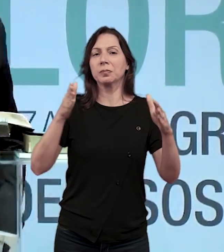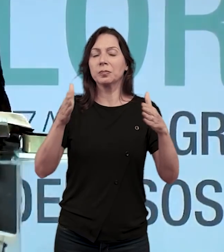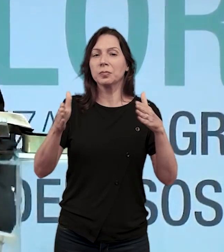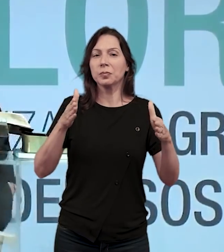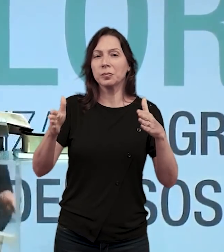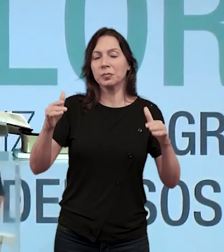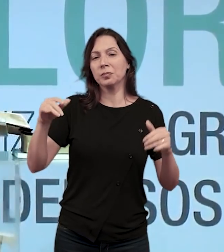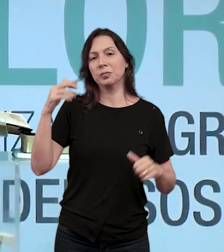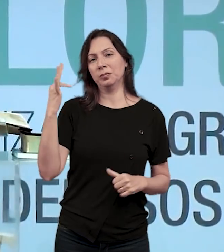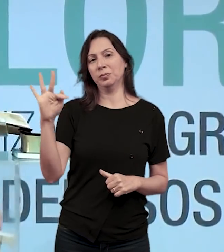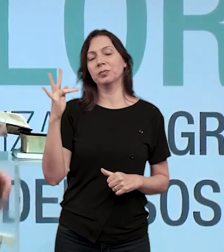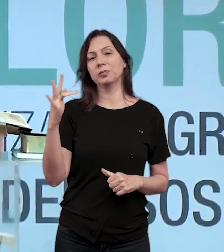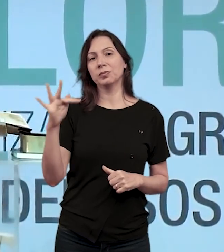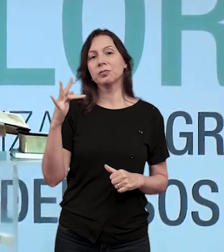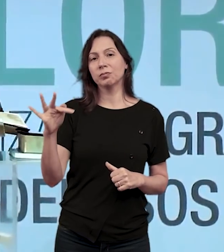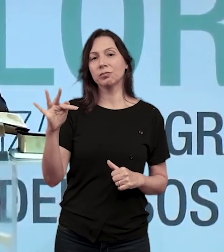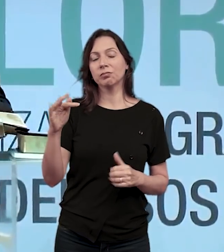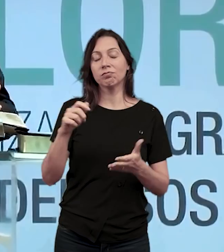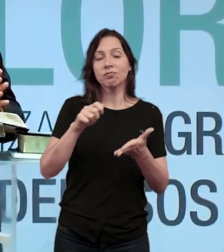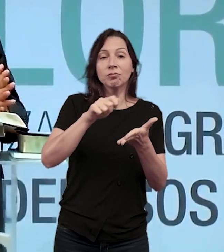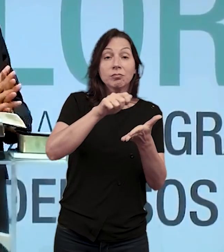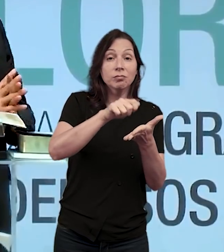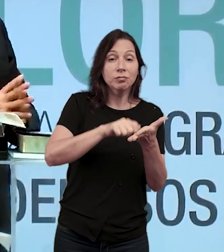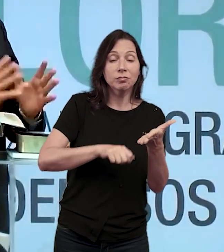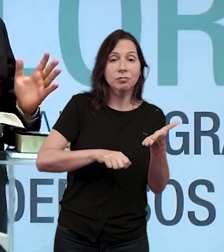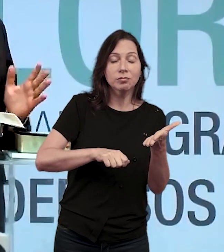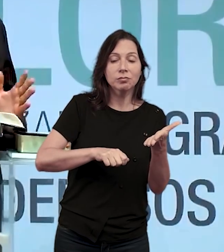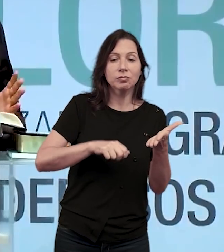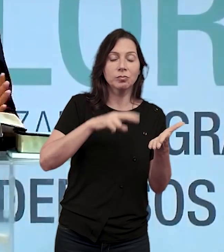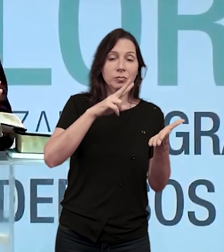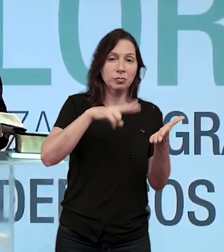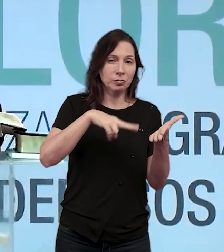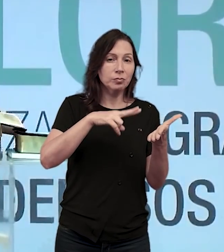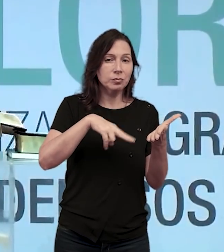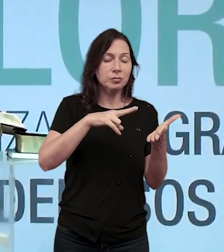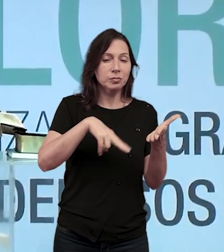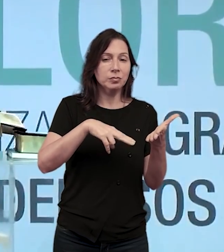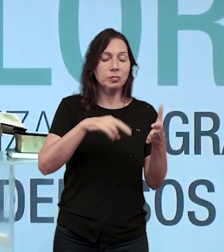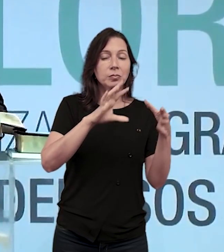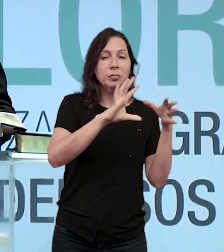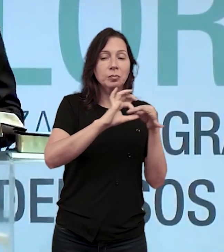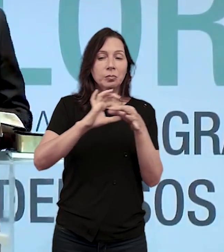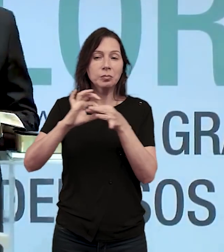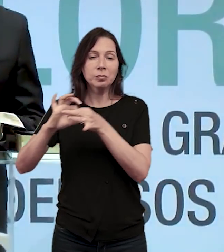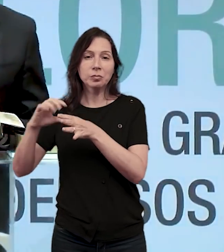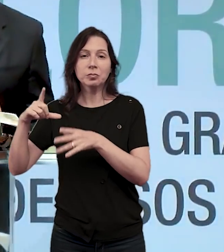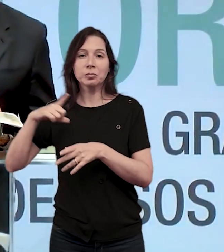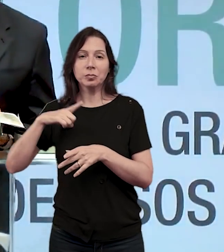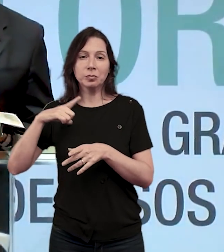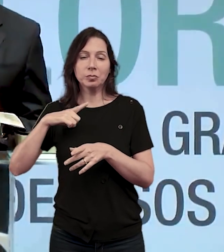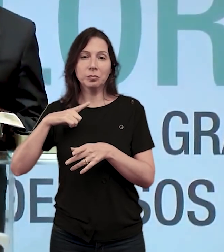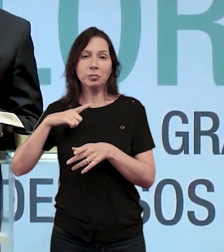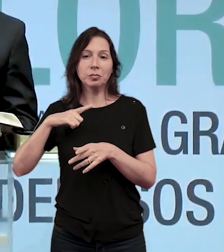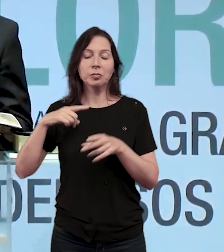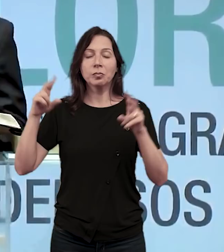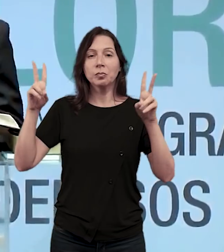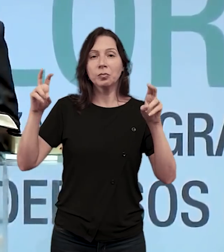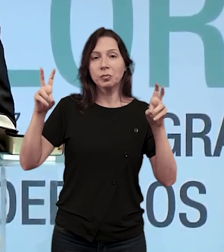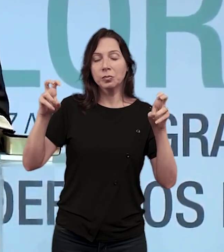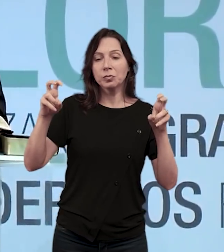Esse texto que nós acabamos de ler tem como contexto a questão dos